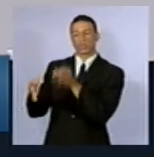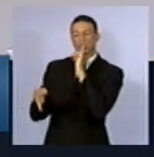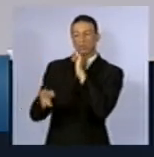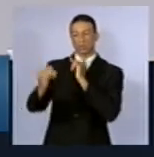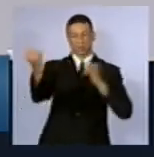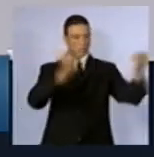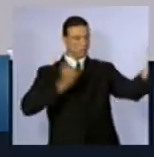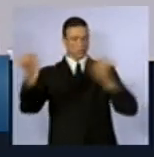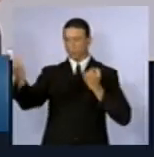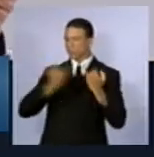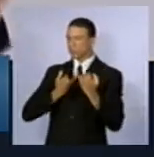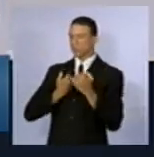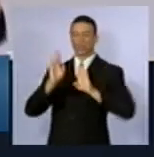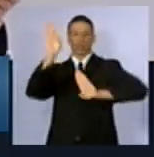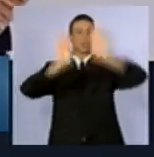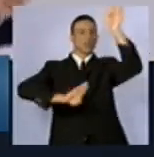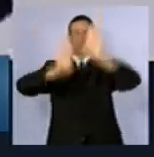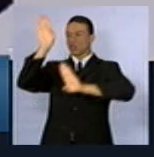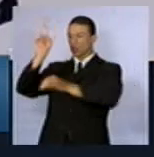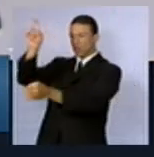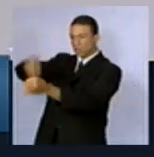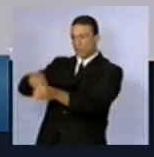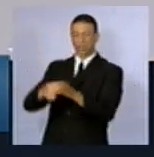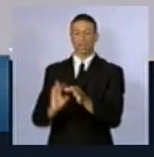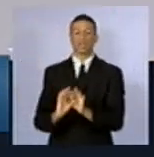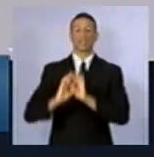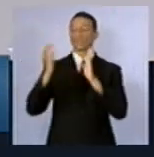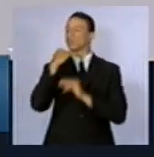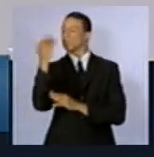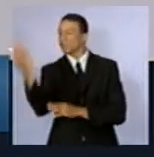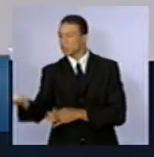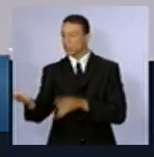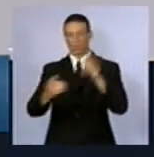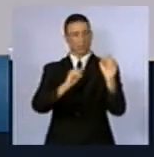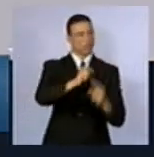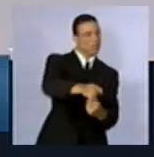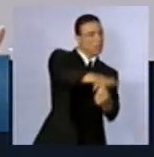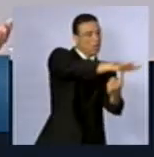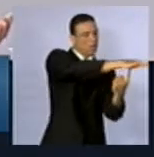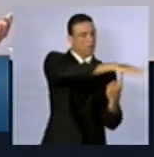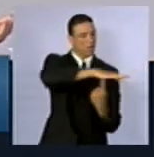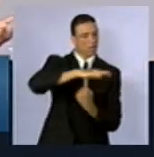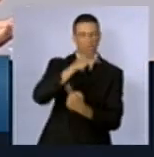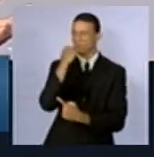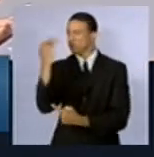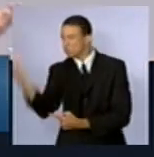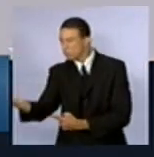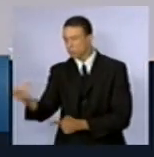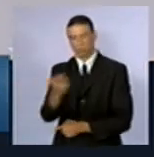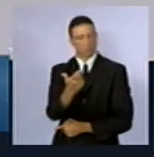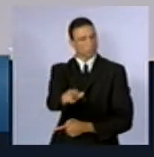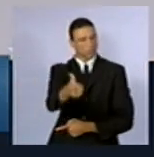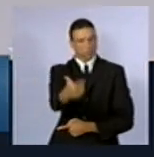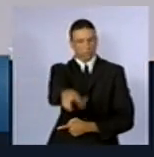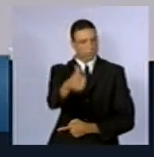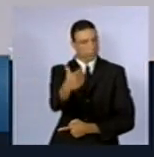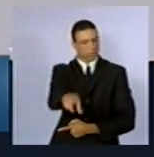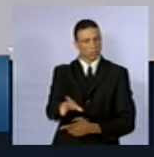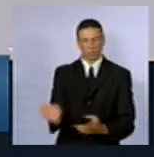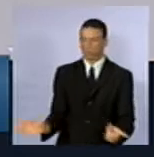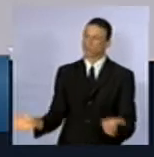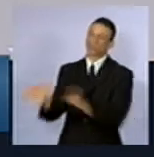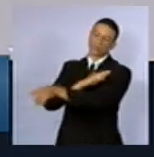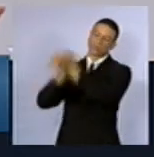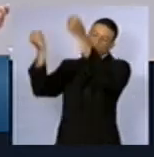sequer de licenciamento Ambiental de dessas linhas de transmissão então Eh enfim que eu gostaria que o